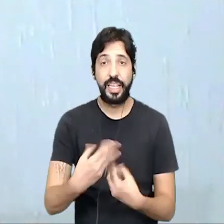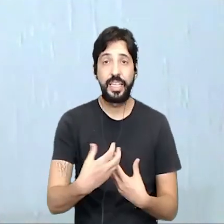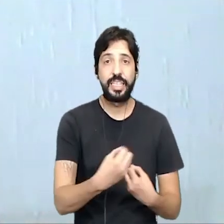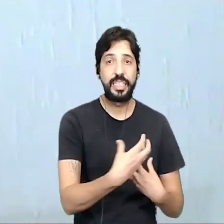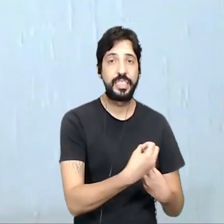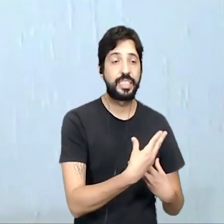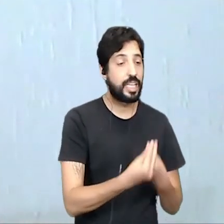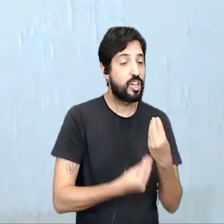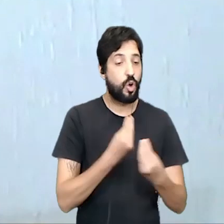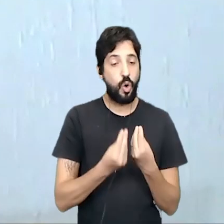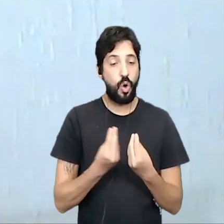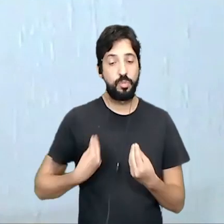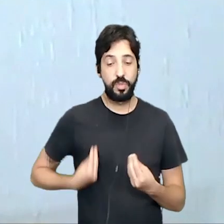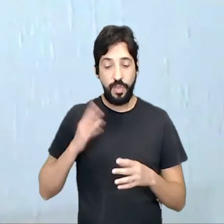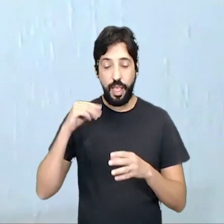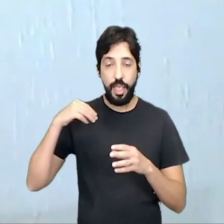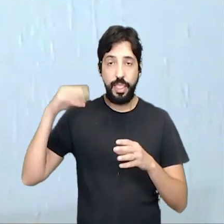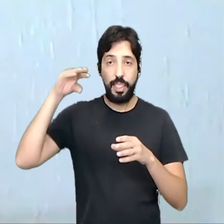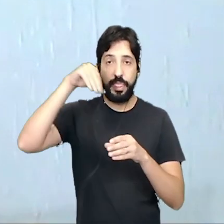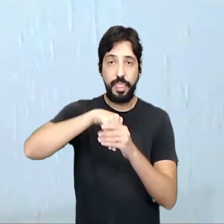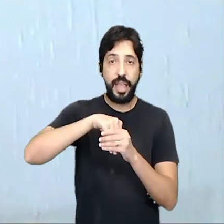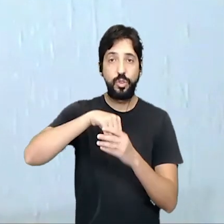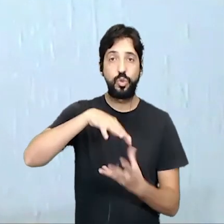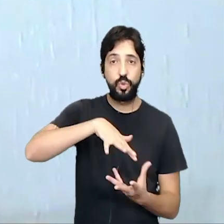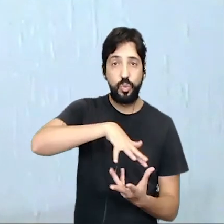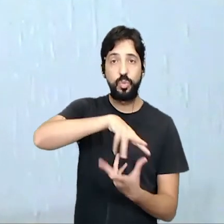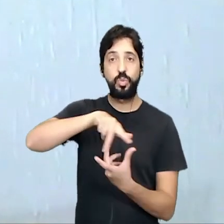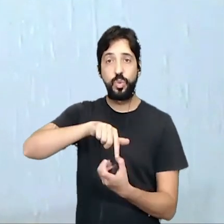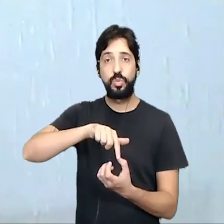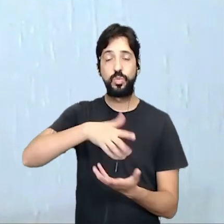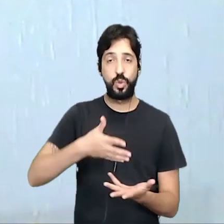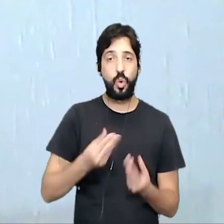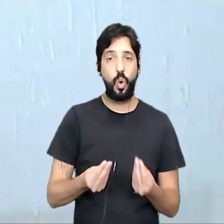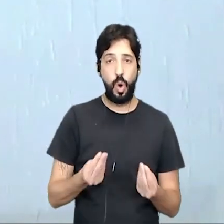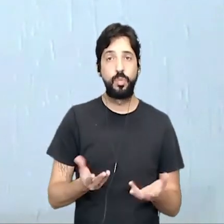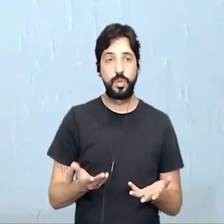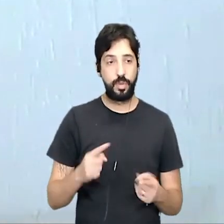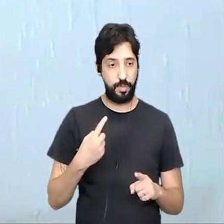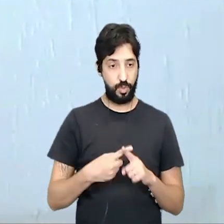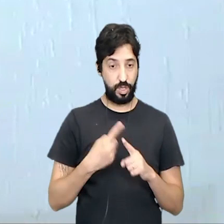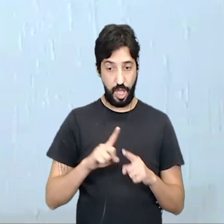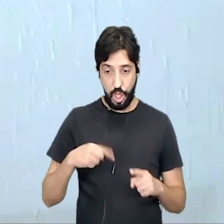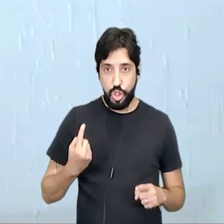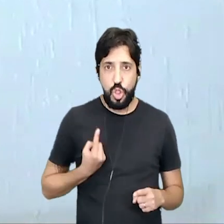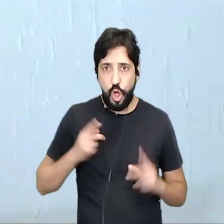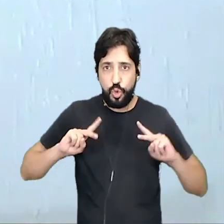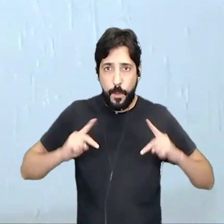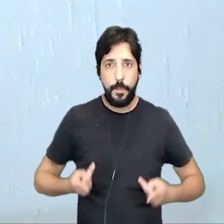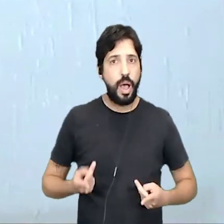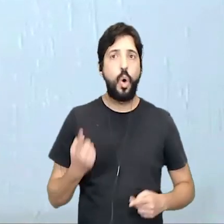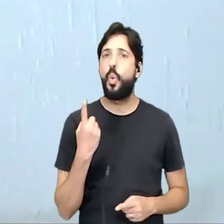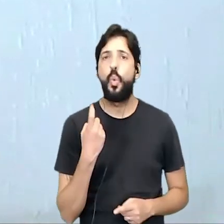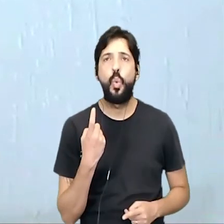que ensinem a gente a habitar esse organismo maravilhoso que é a Terra. Porque